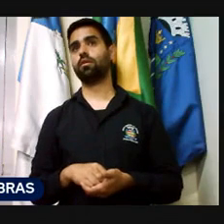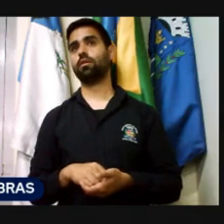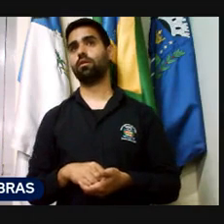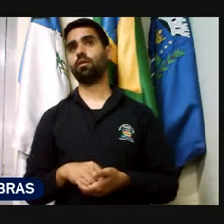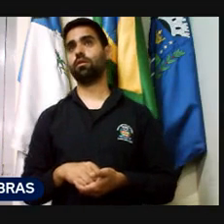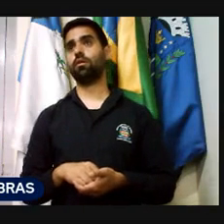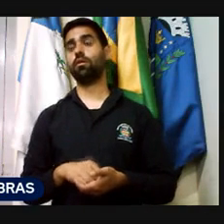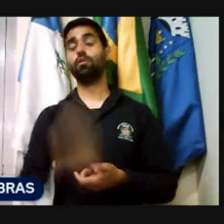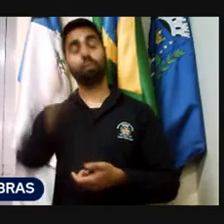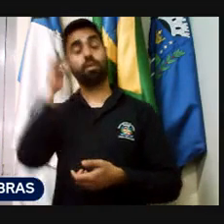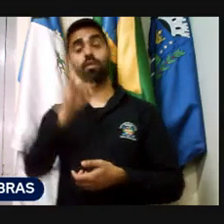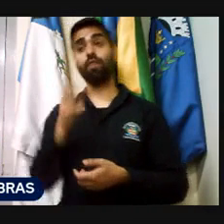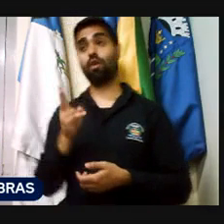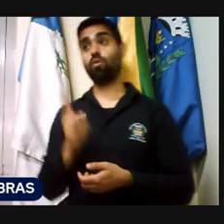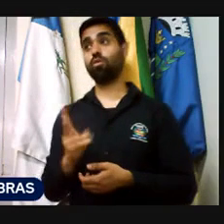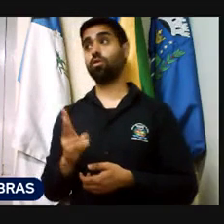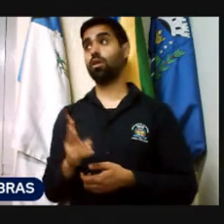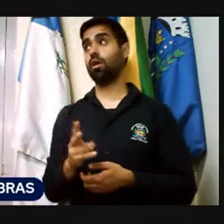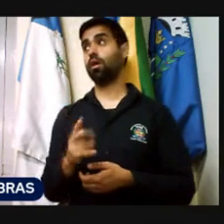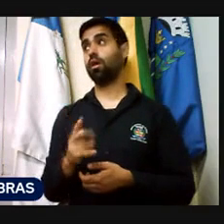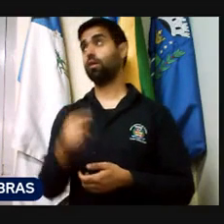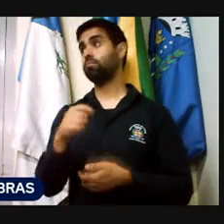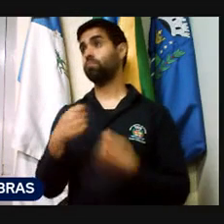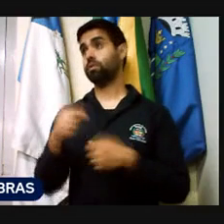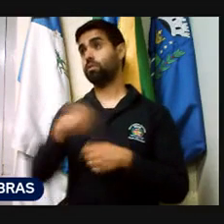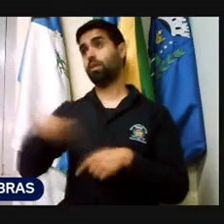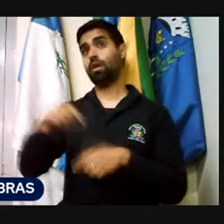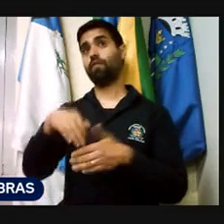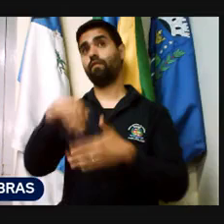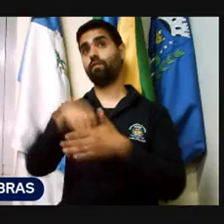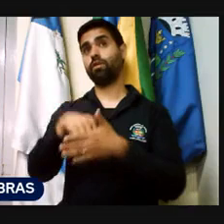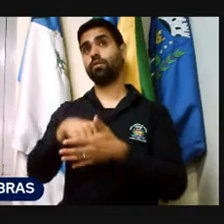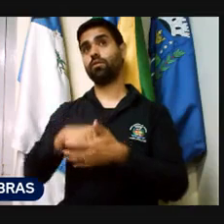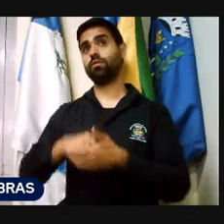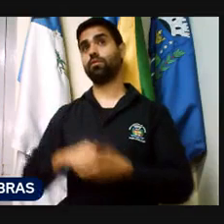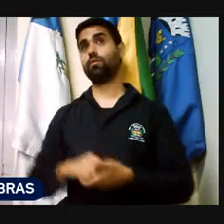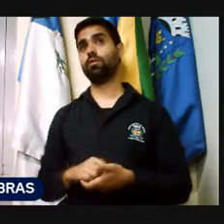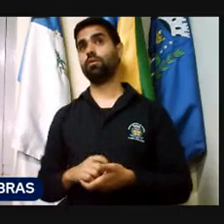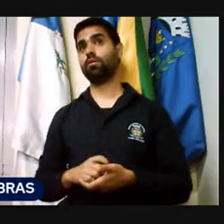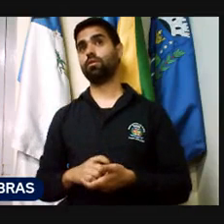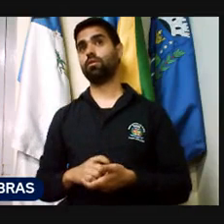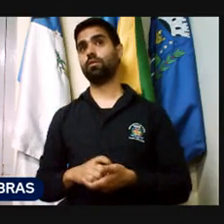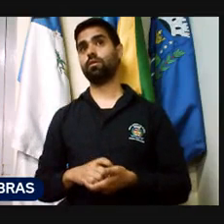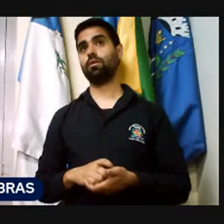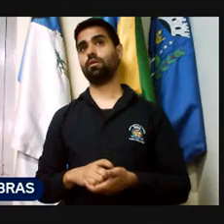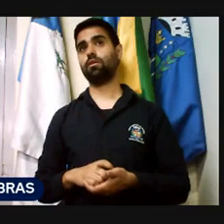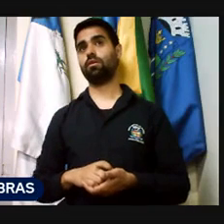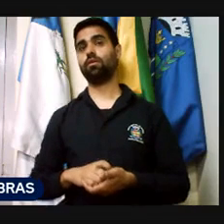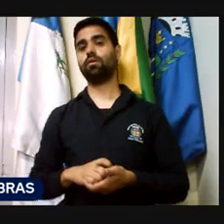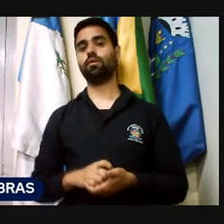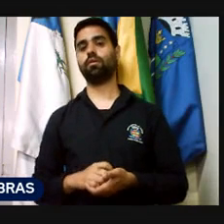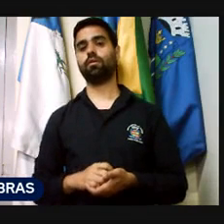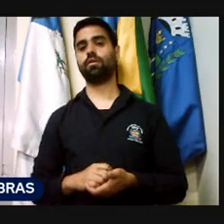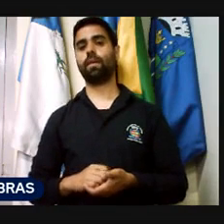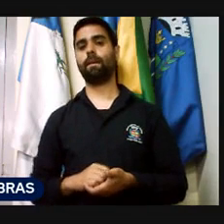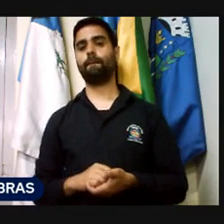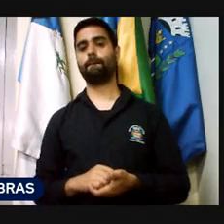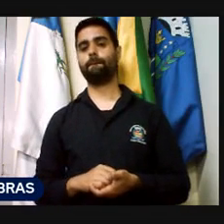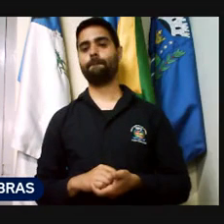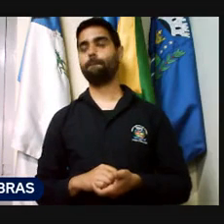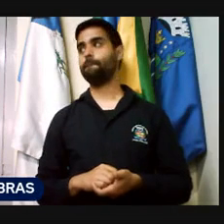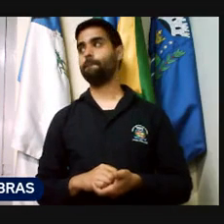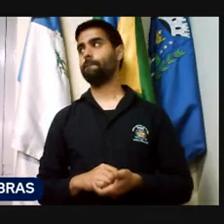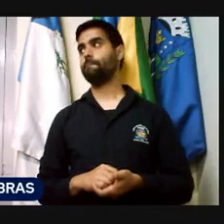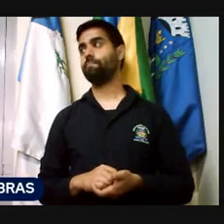dar continuidade... O plenário vai ter que ser decidido. Pela ordem, só estou mantendo a minha posição como presidente da Comissão de Justiça e Redação. Tudo bem, eu